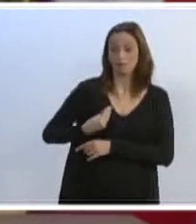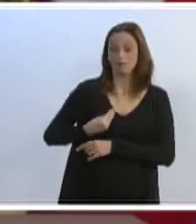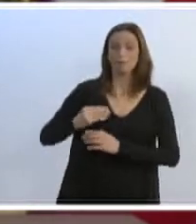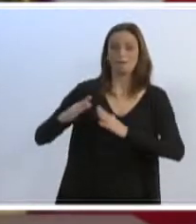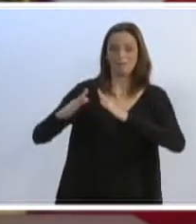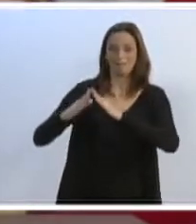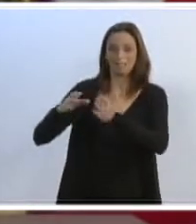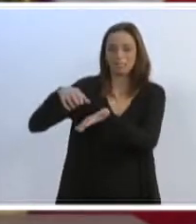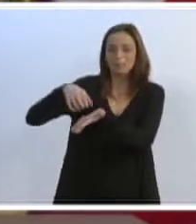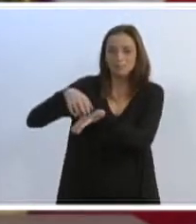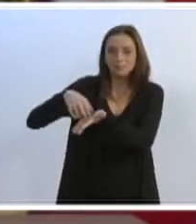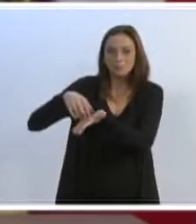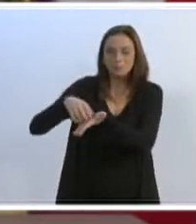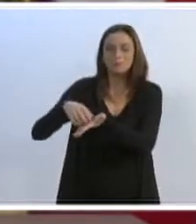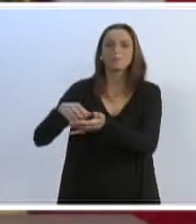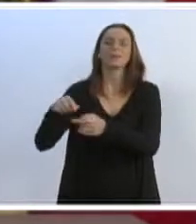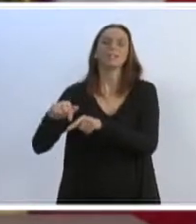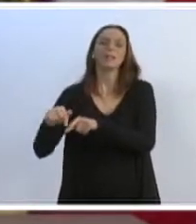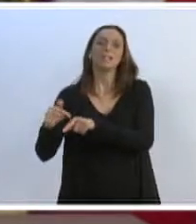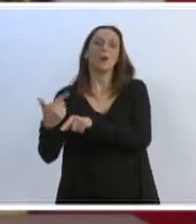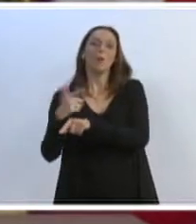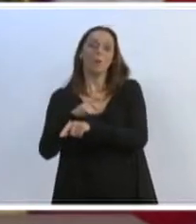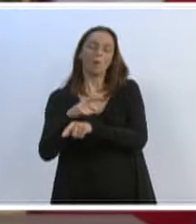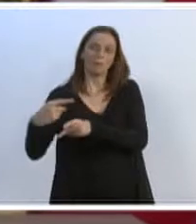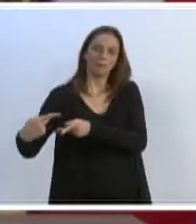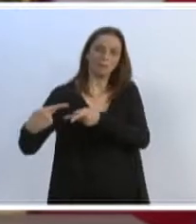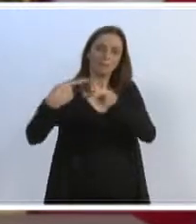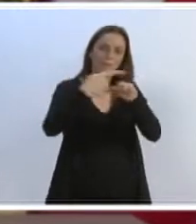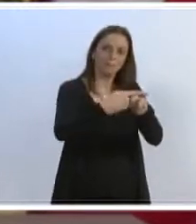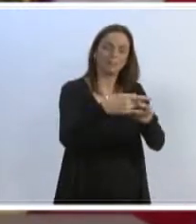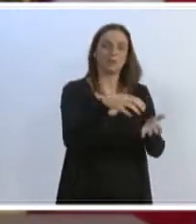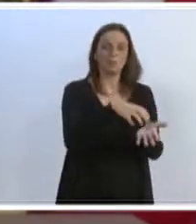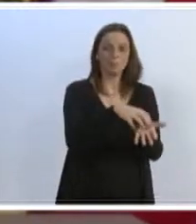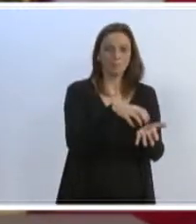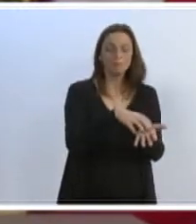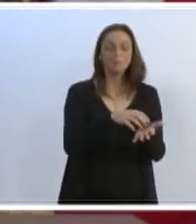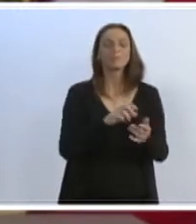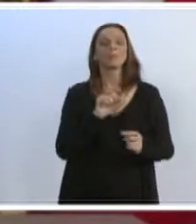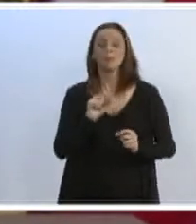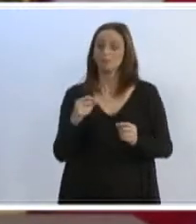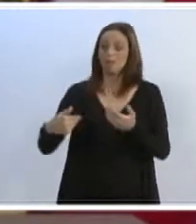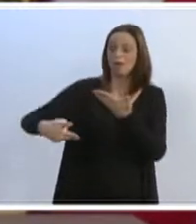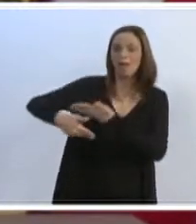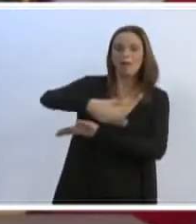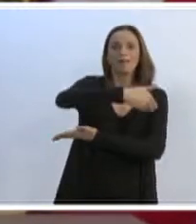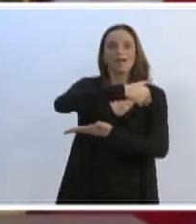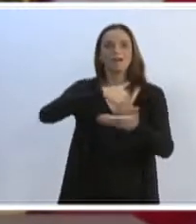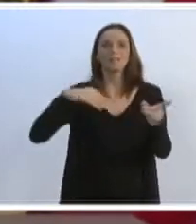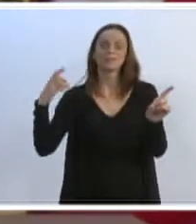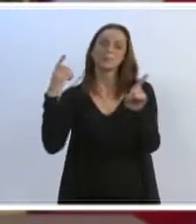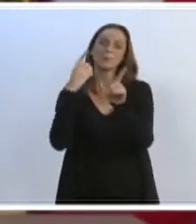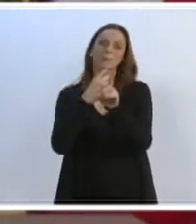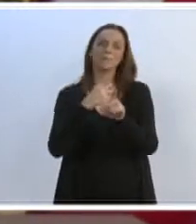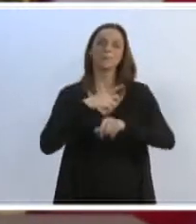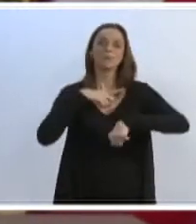o desenvolvimento da cidade. A hemeroteca digital, que começou há 4 anos, onde